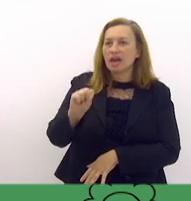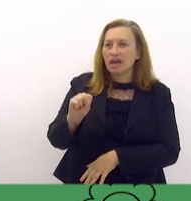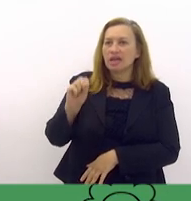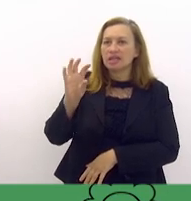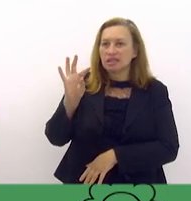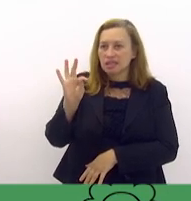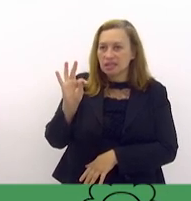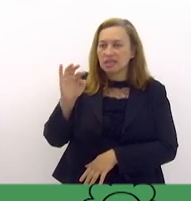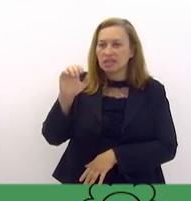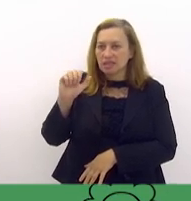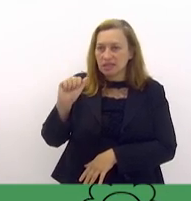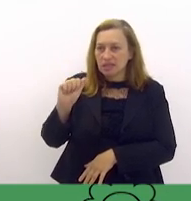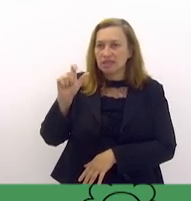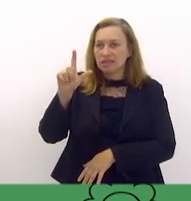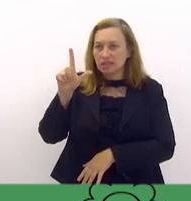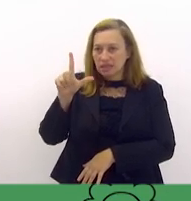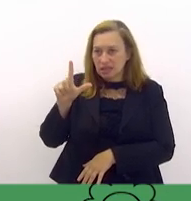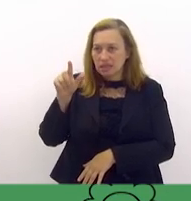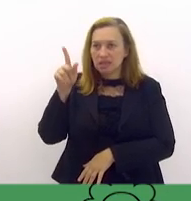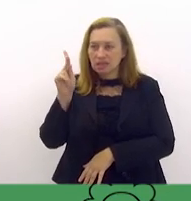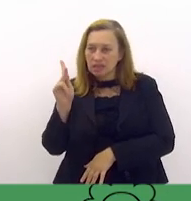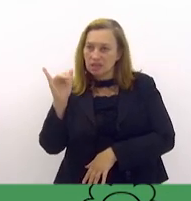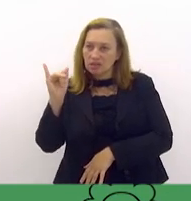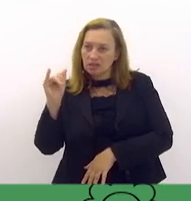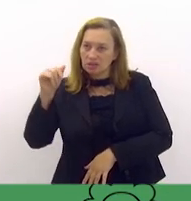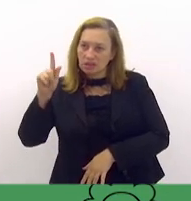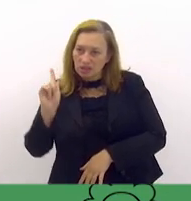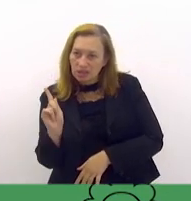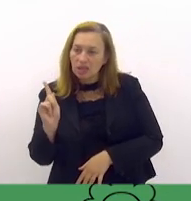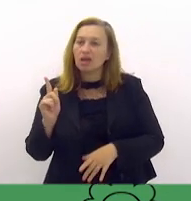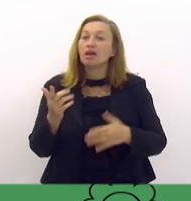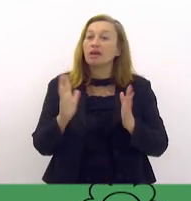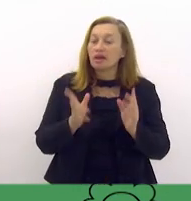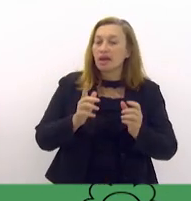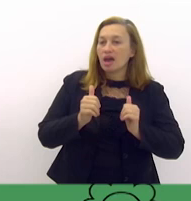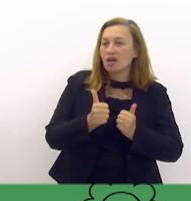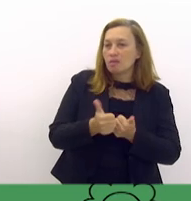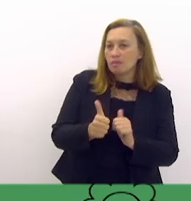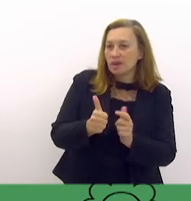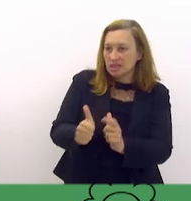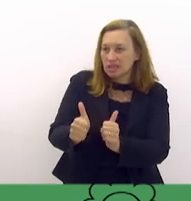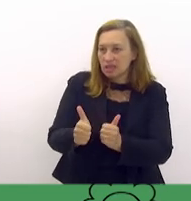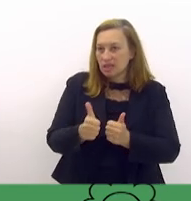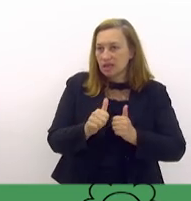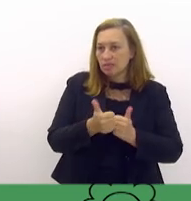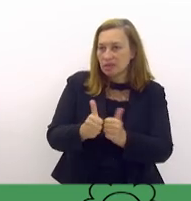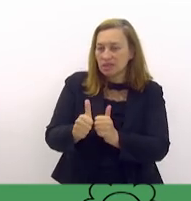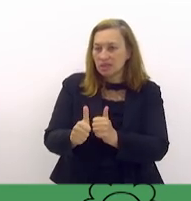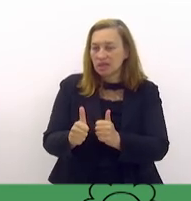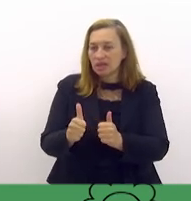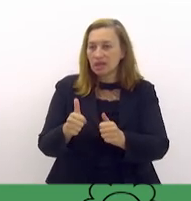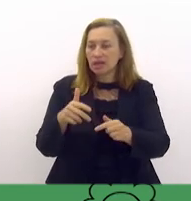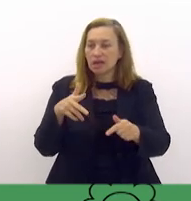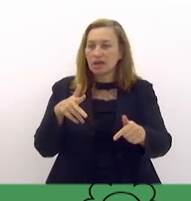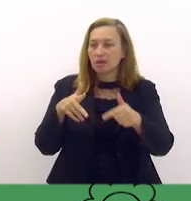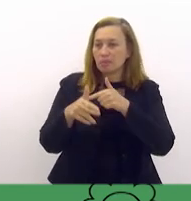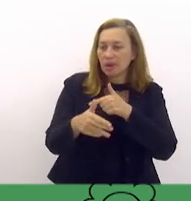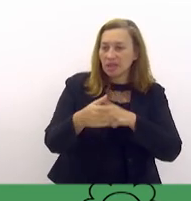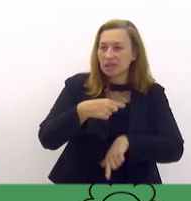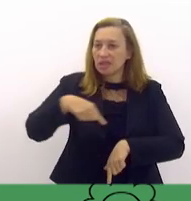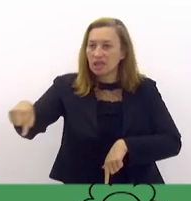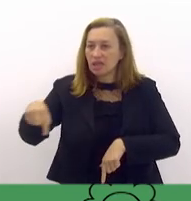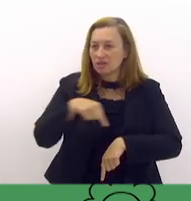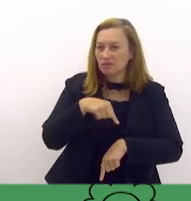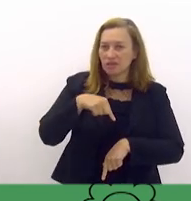de perseguição reiterada e que priva a liberdade de ir e vir e invade a